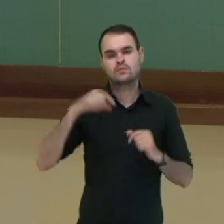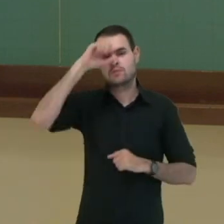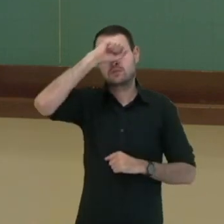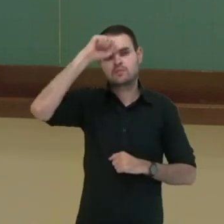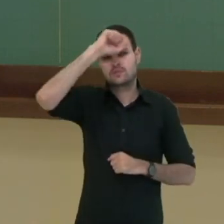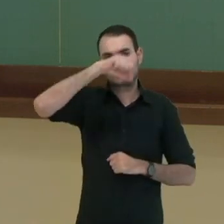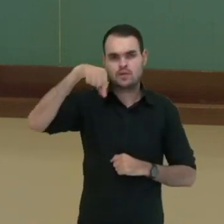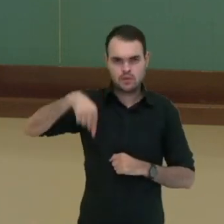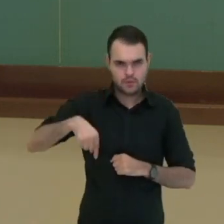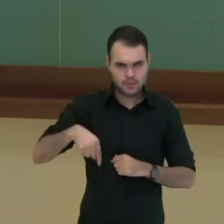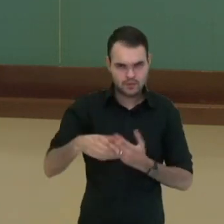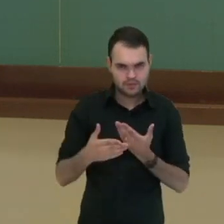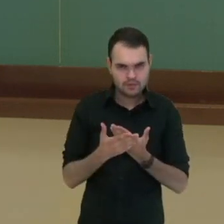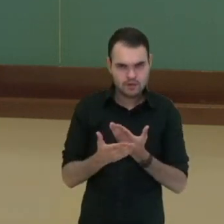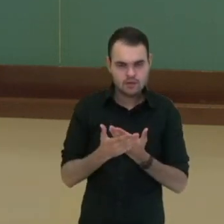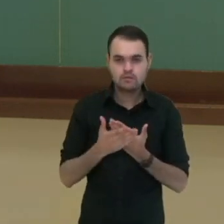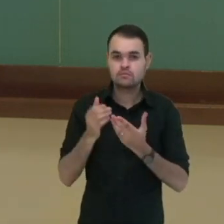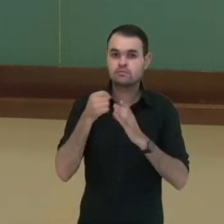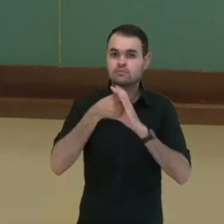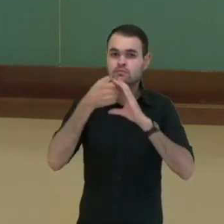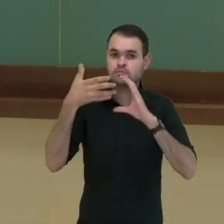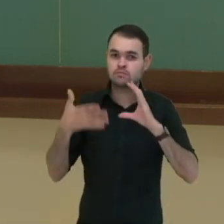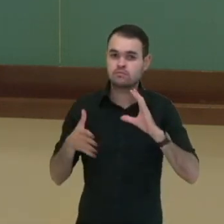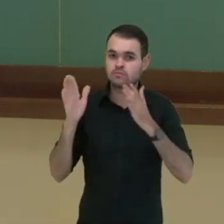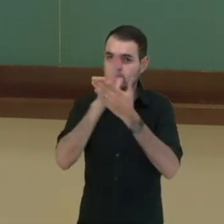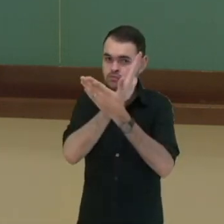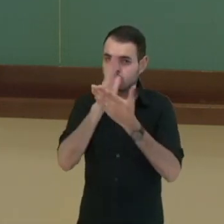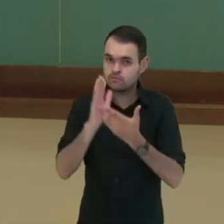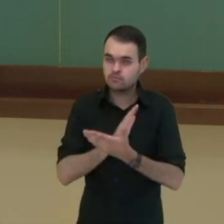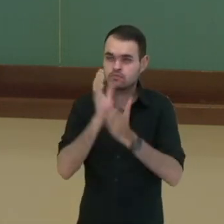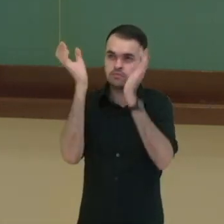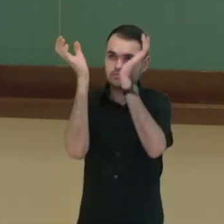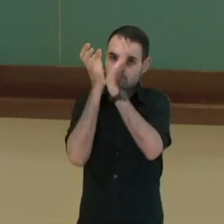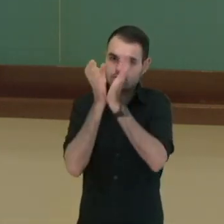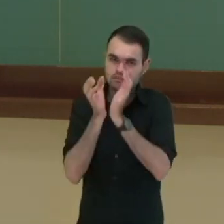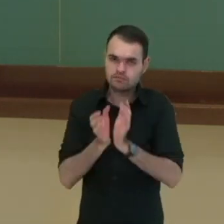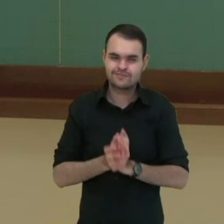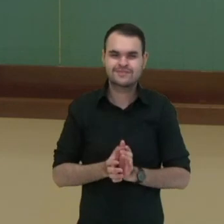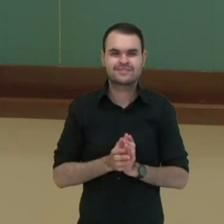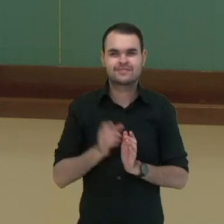nessa aula? A classificação dos seres vivos e os critérios para a